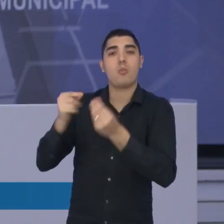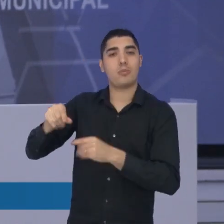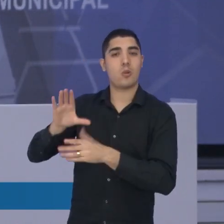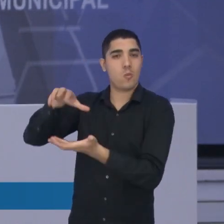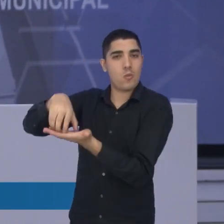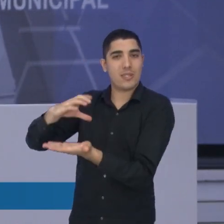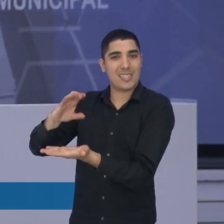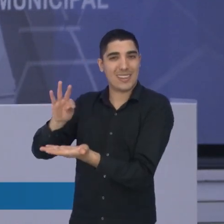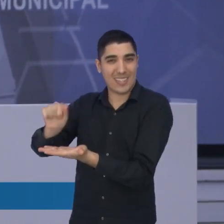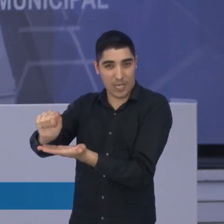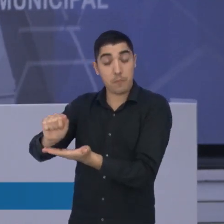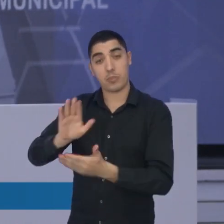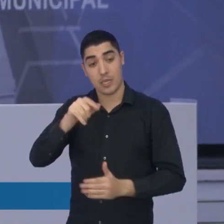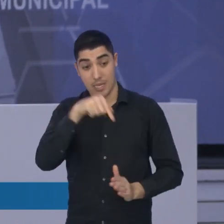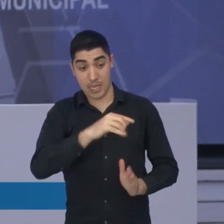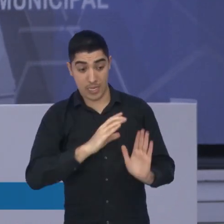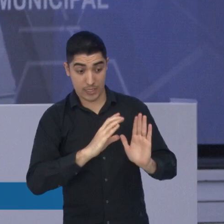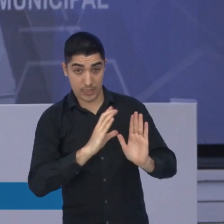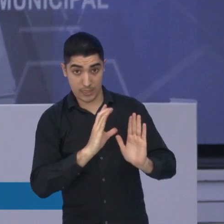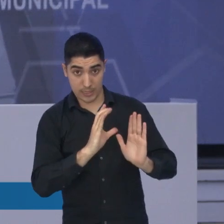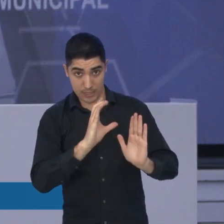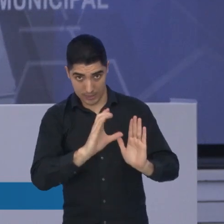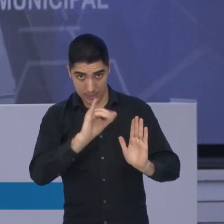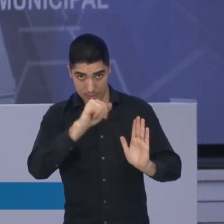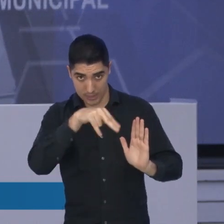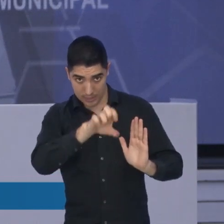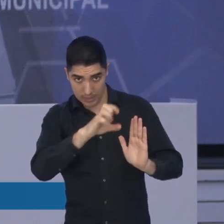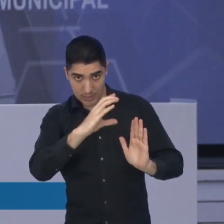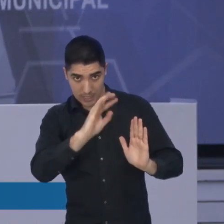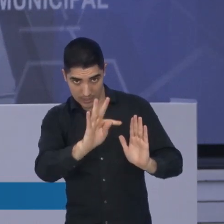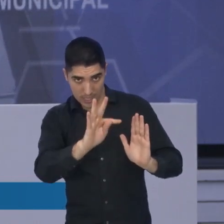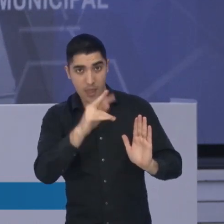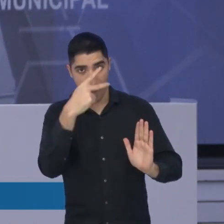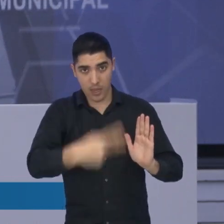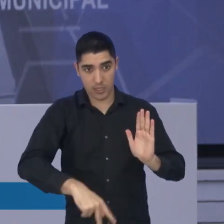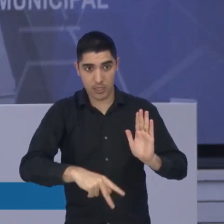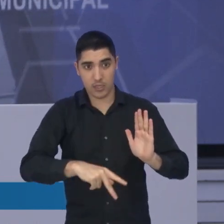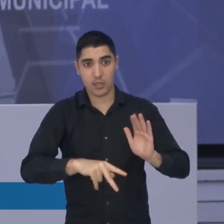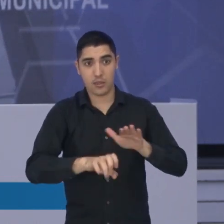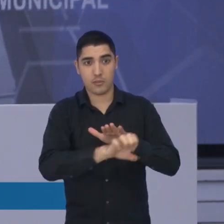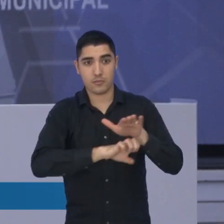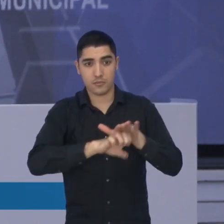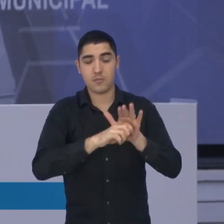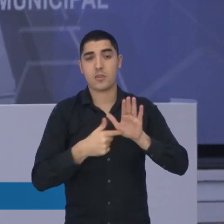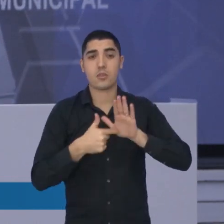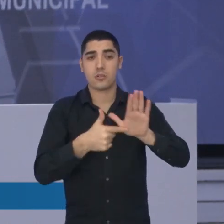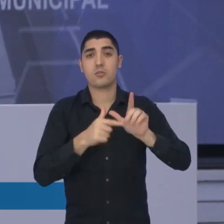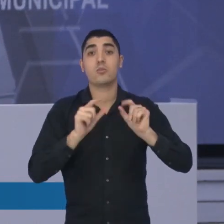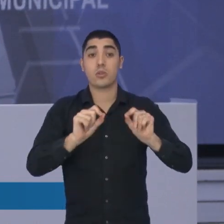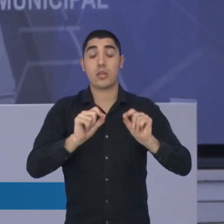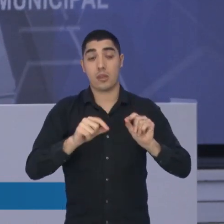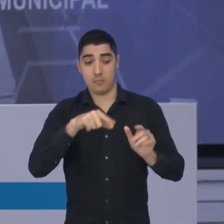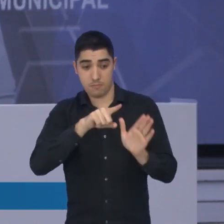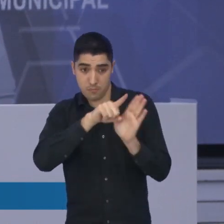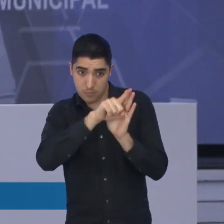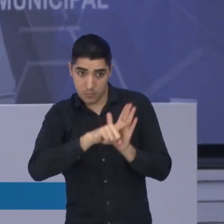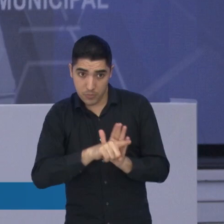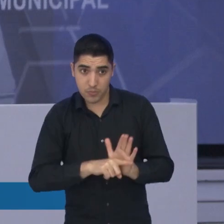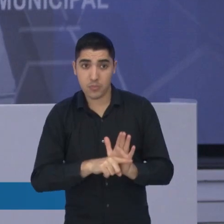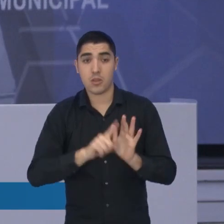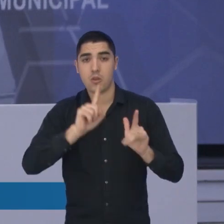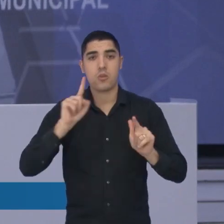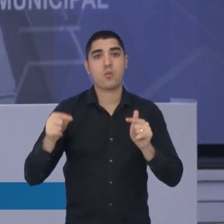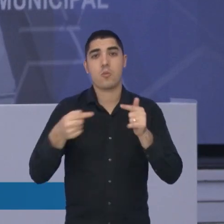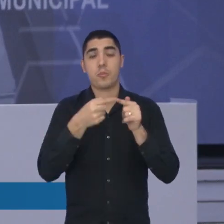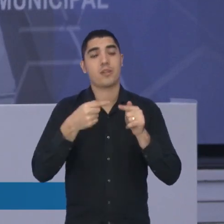porque o SINDCT tem um projeto de mostrar para a sociedade que todo investimento em pesquisa científica se traduz em benefícios